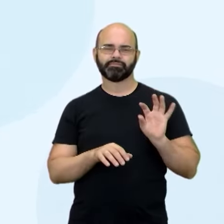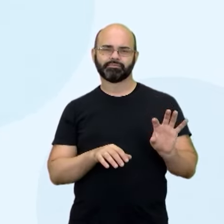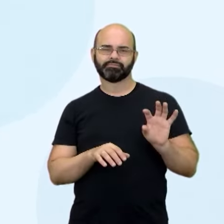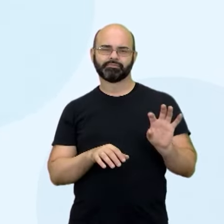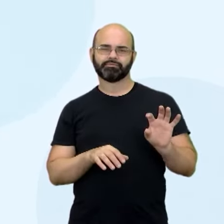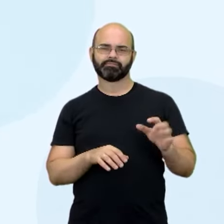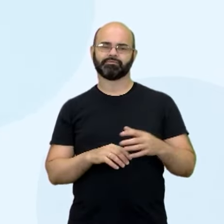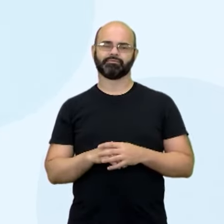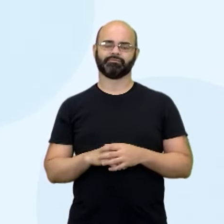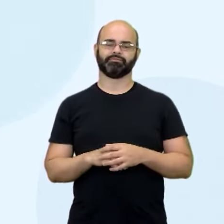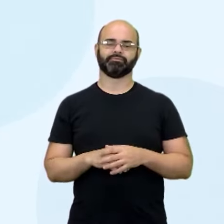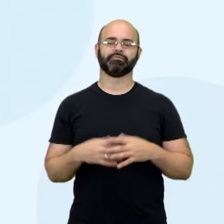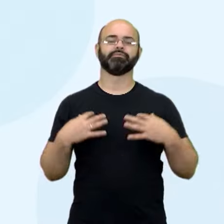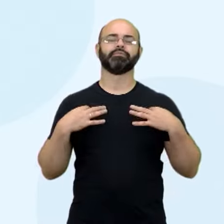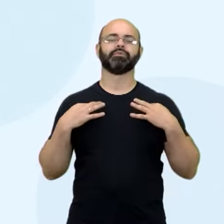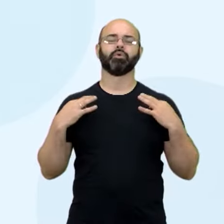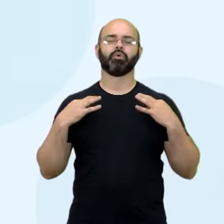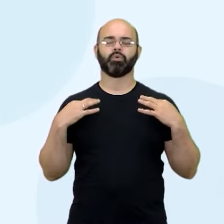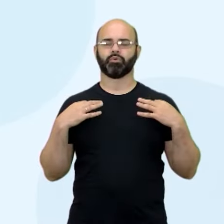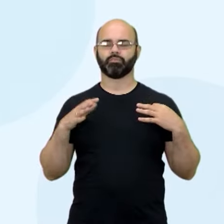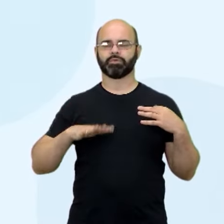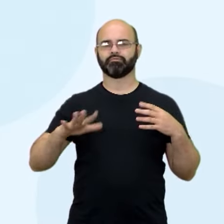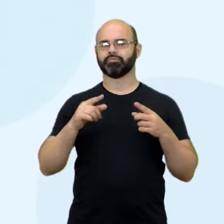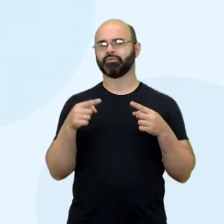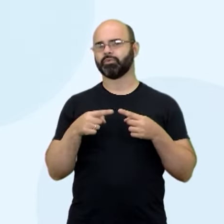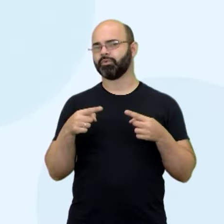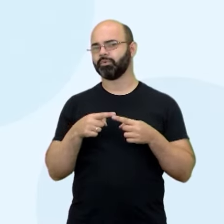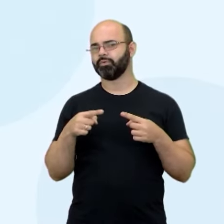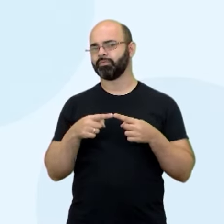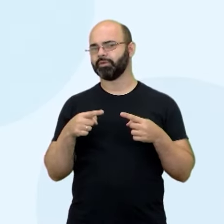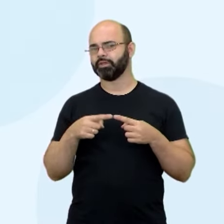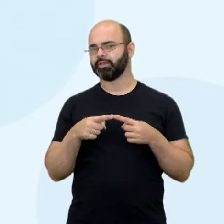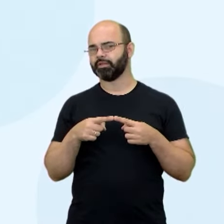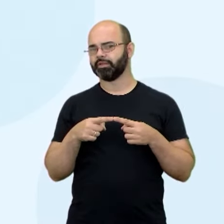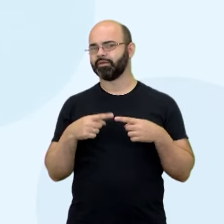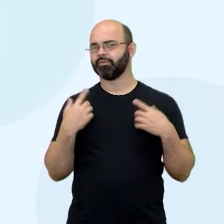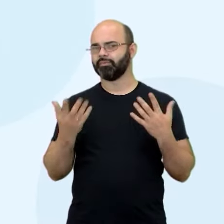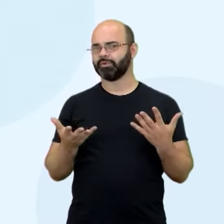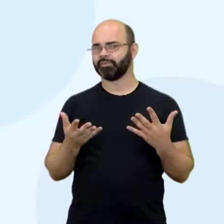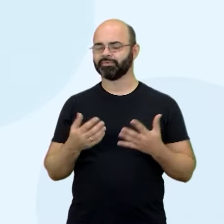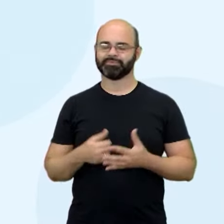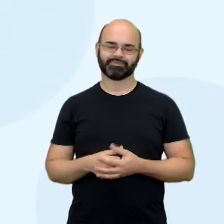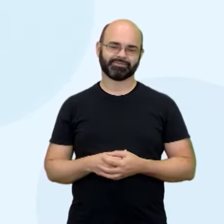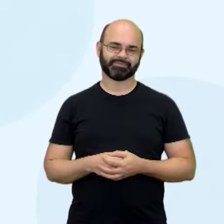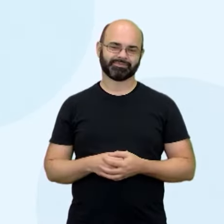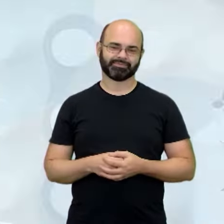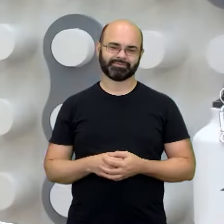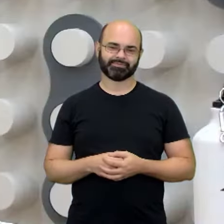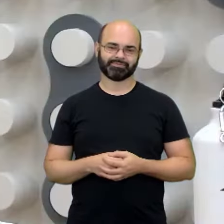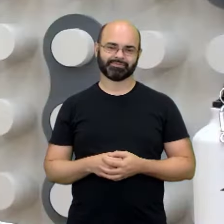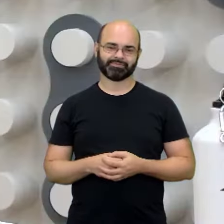o tipo de vestimenta adequada para o ambiente ali ou para praticar esse esporte. A capoeira, você sabe